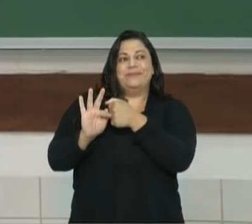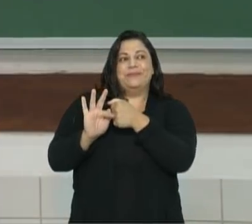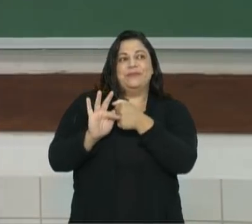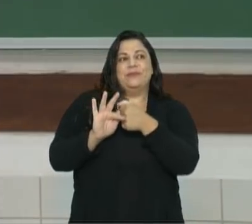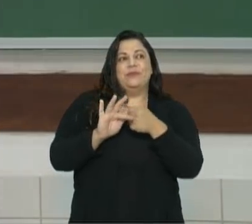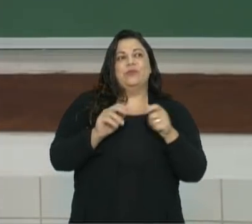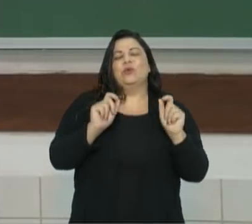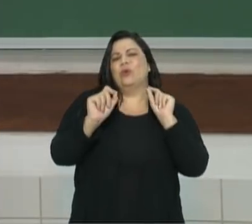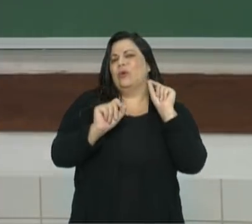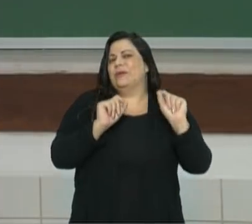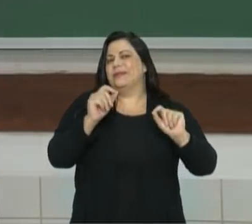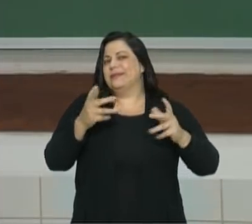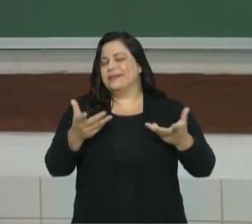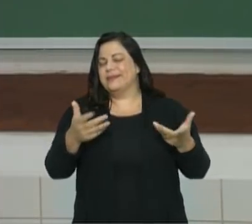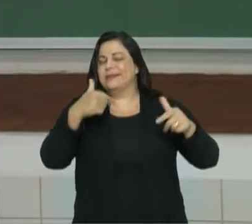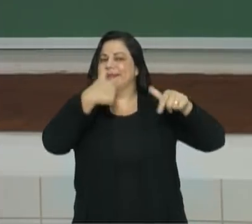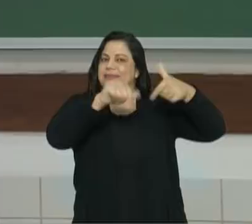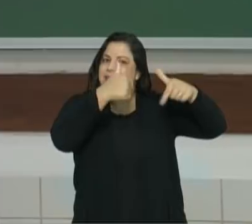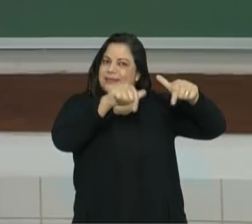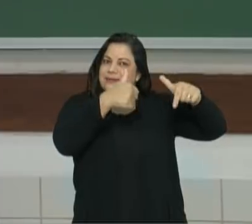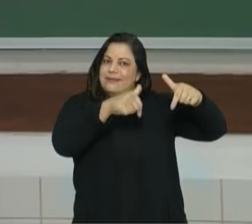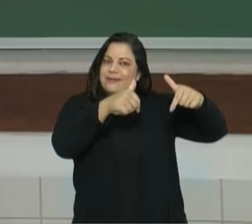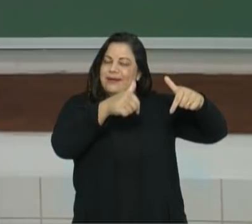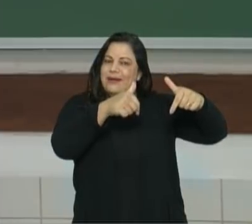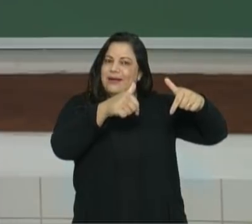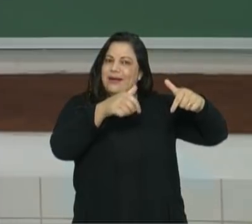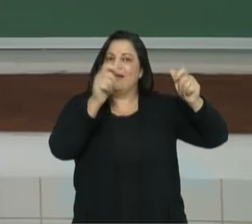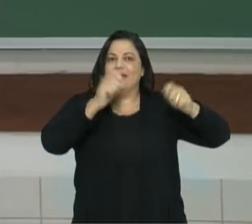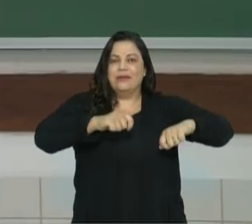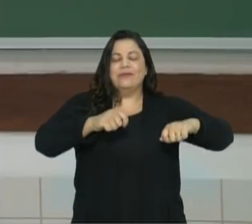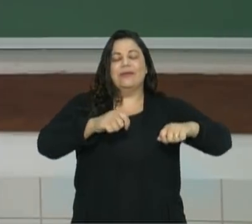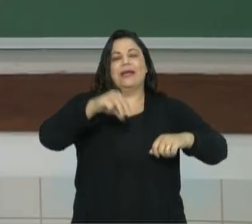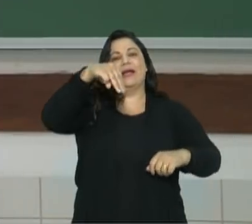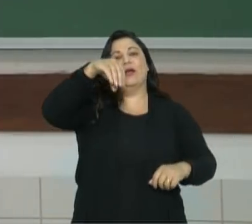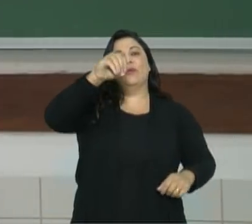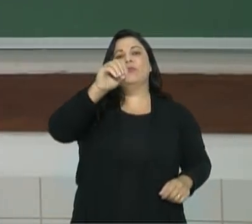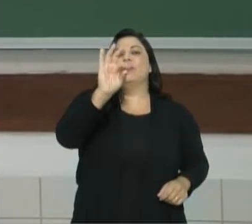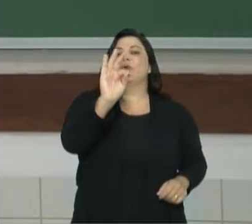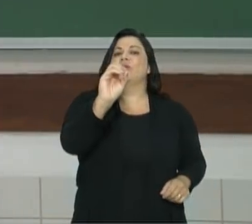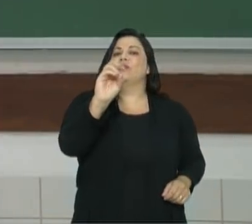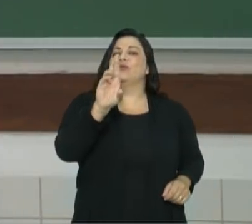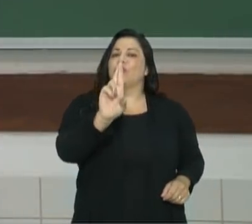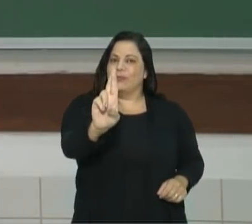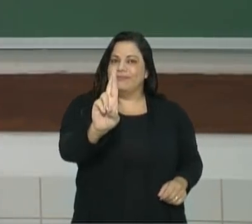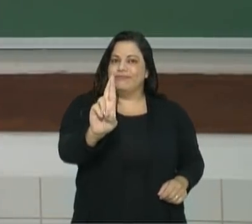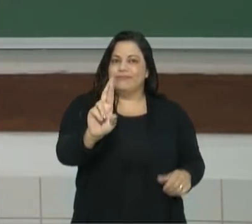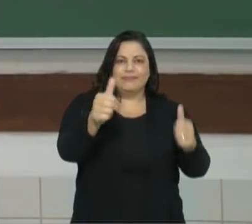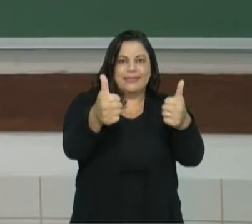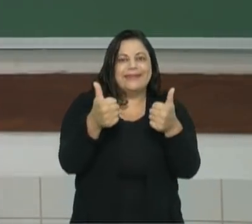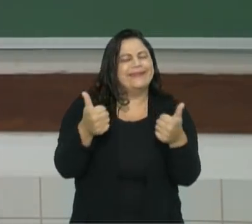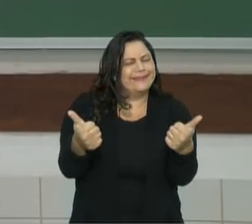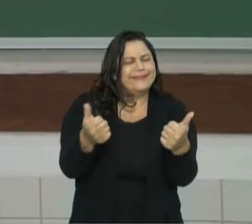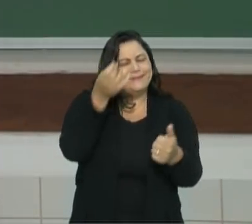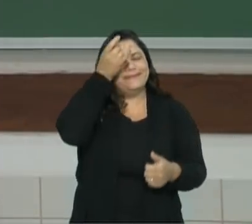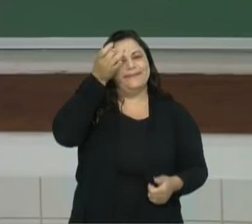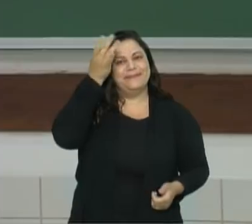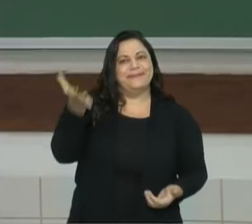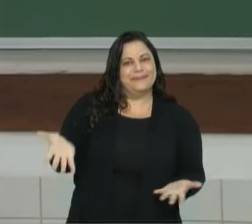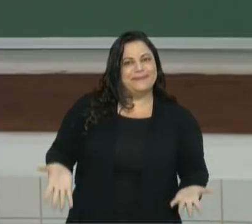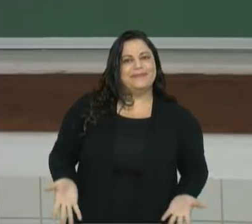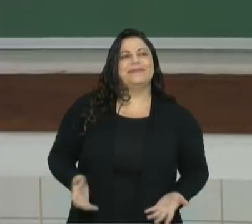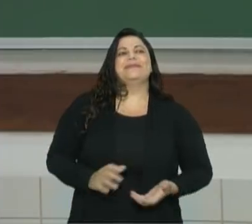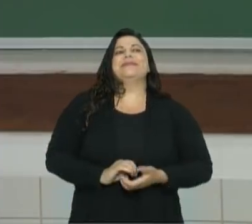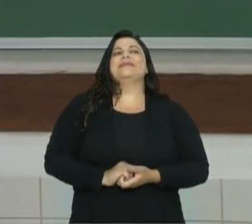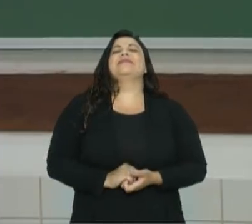nós podemos dizer que esse trabalho é um trabalho motor. Beleza, meus queridos? Facinho, bem de boa, né? Vamos